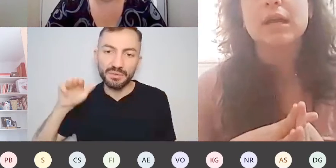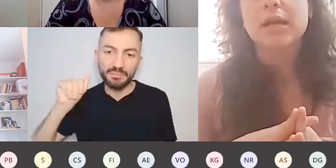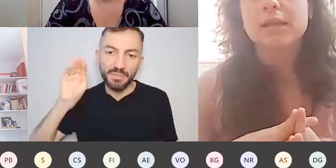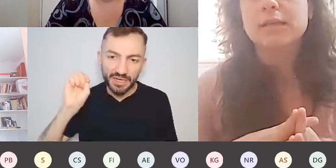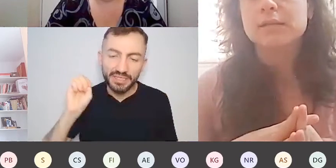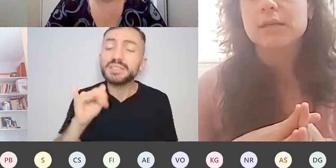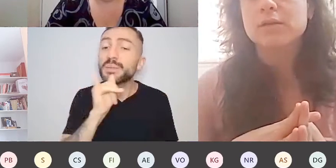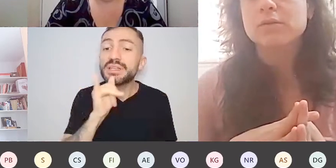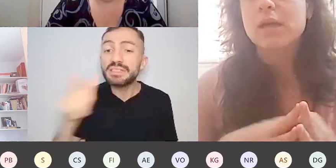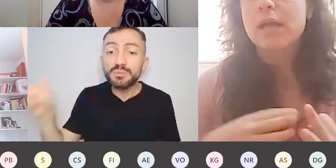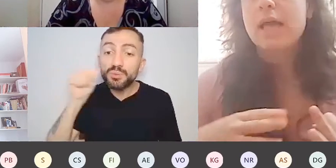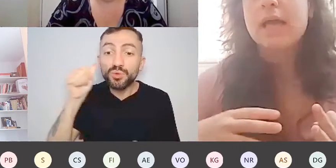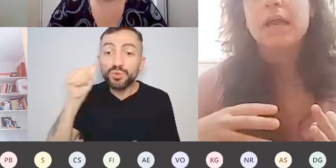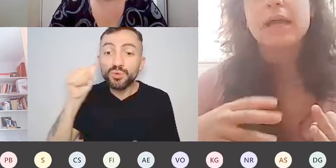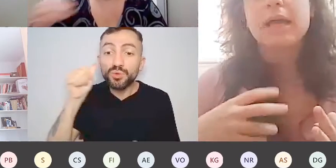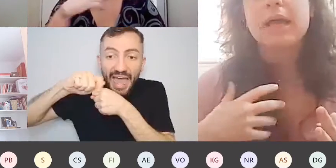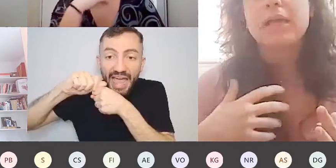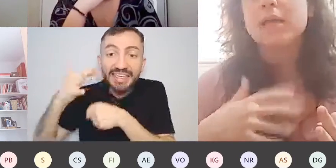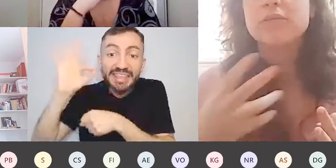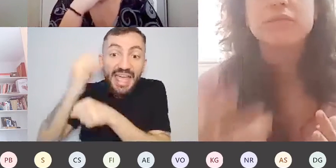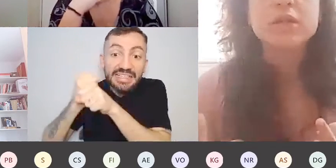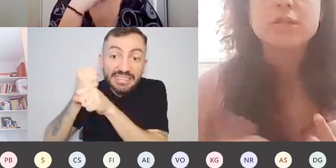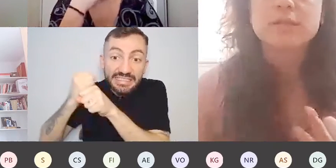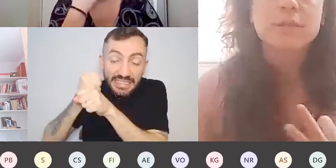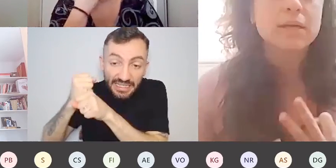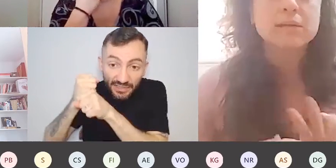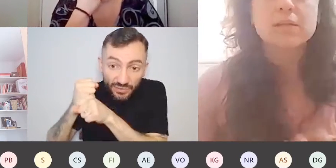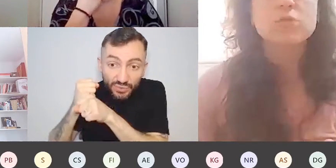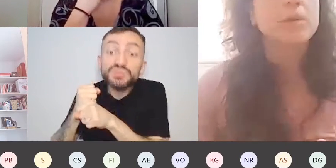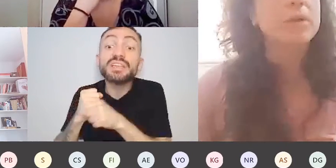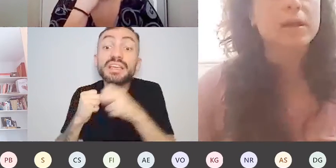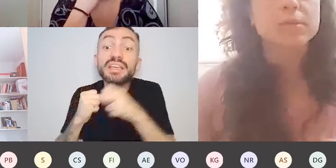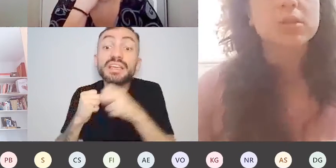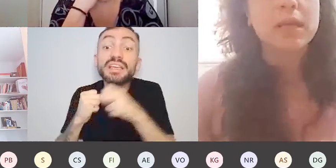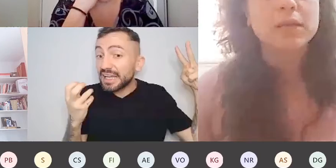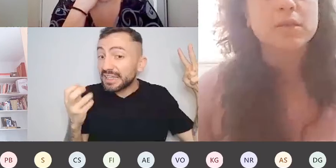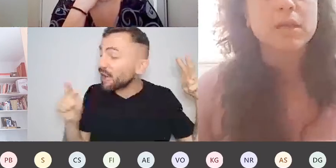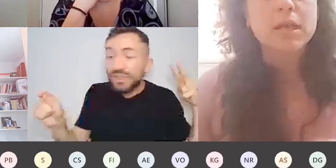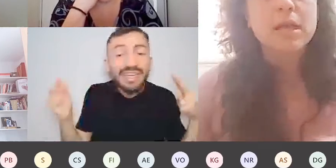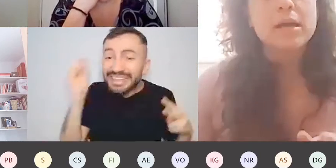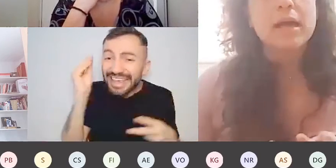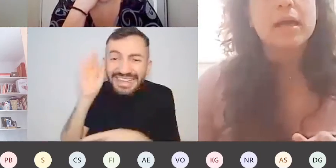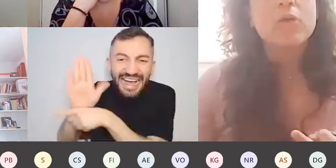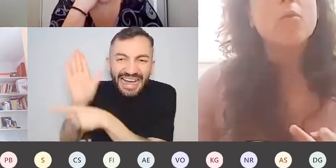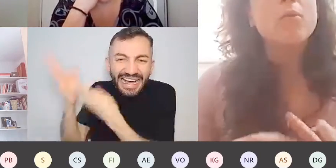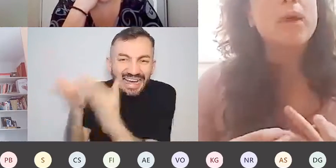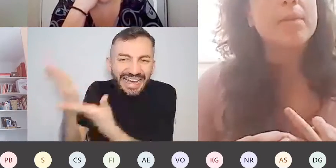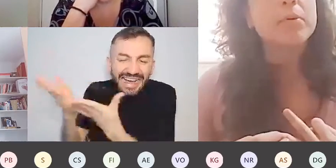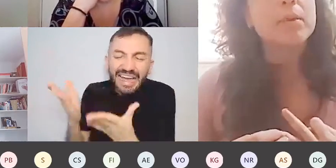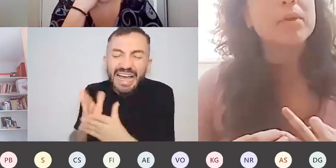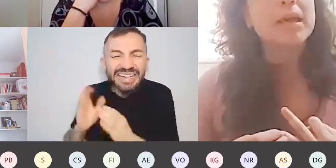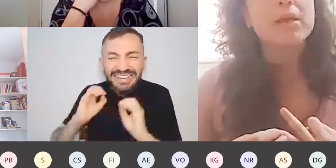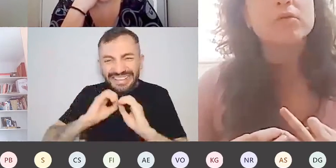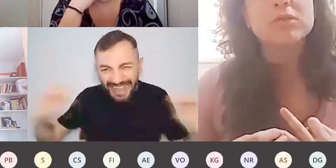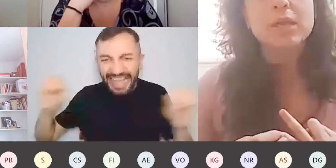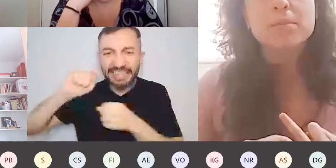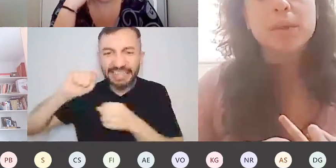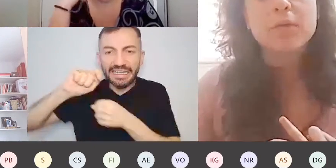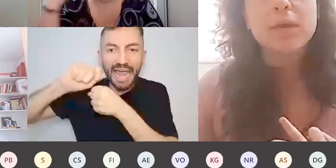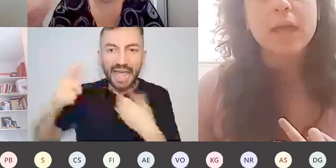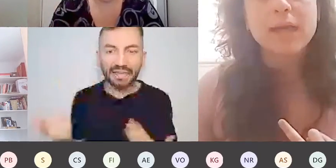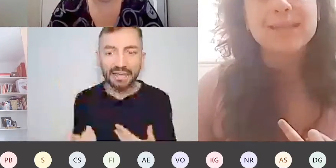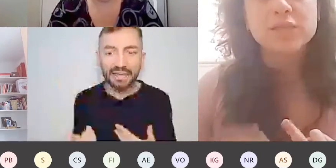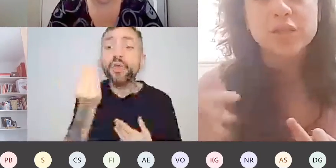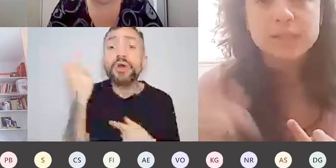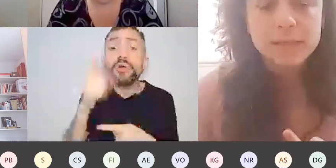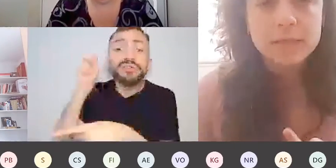uso de crack há 10 anos, ela quer que eu, em 20 semanas, deixe uma mulher abstinente. Como é para uma mulher conseguir